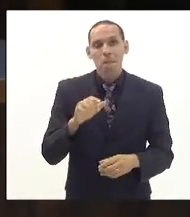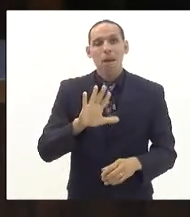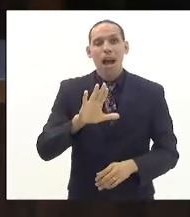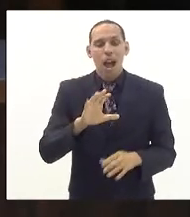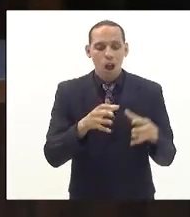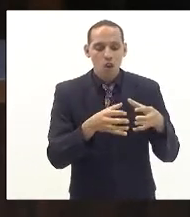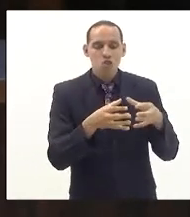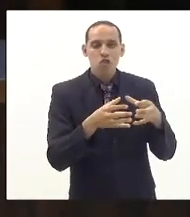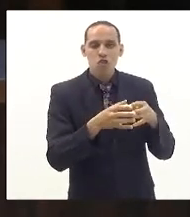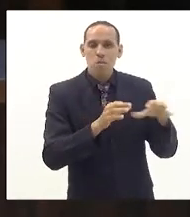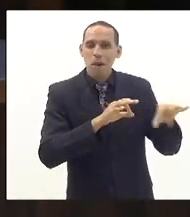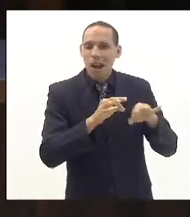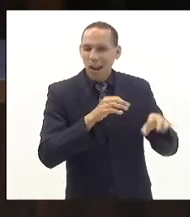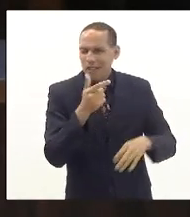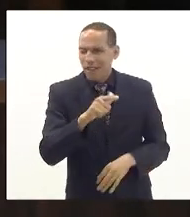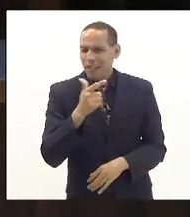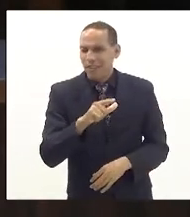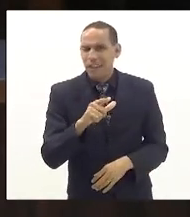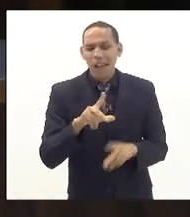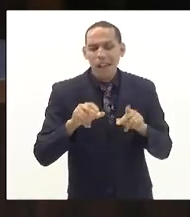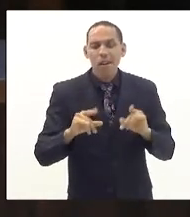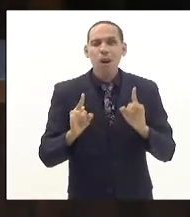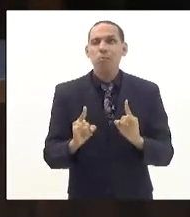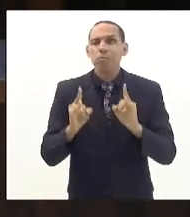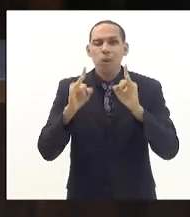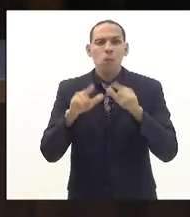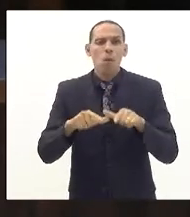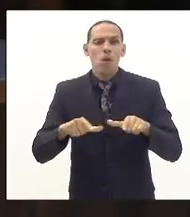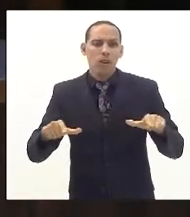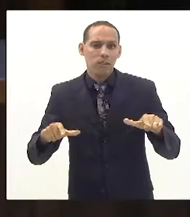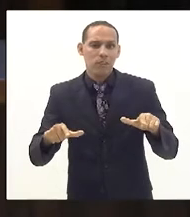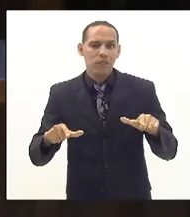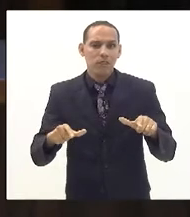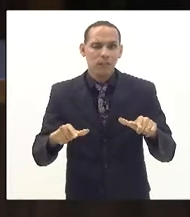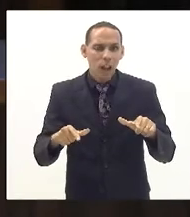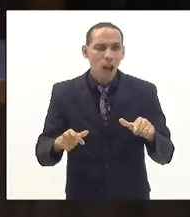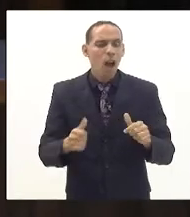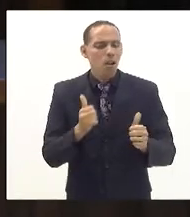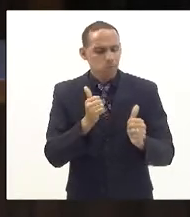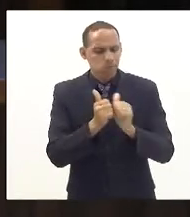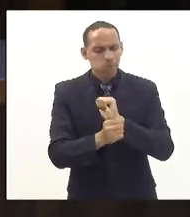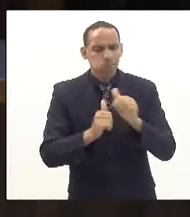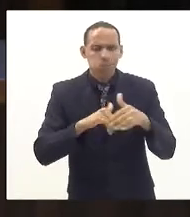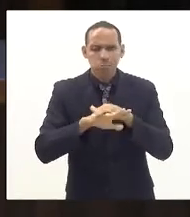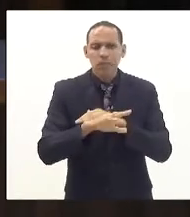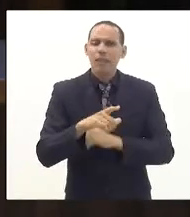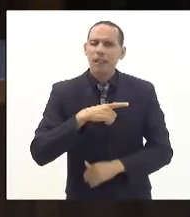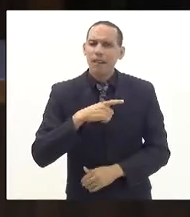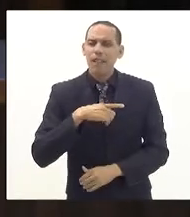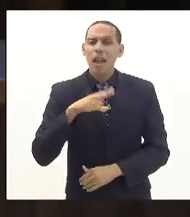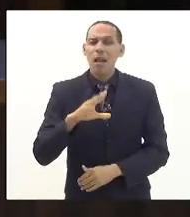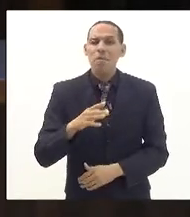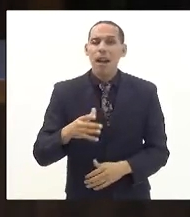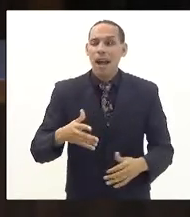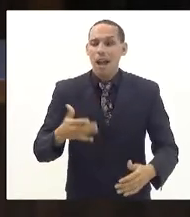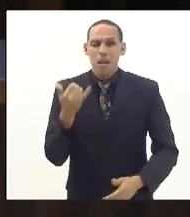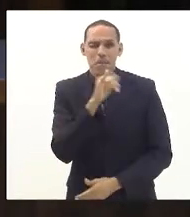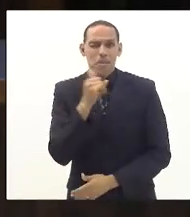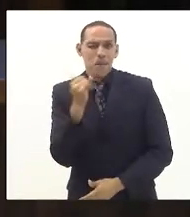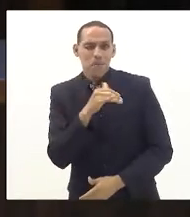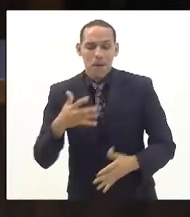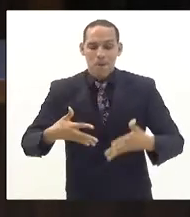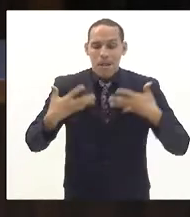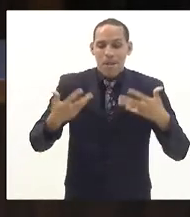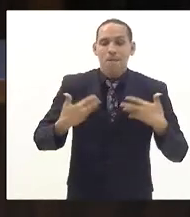falo um mero edifício vazio. O jogo ainda ocorreria, mas sem a vibração e a energia que flui do